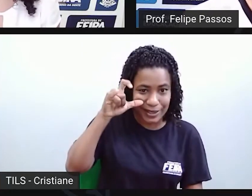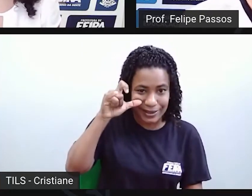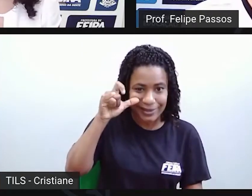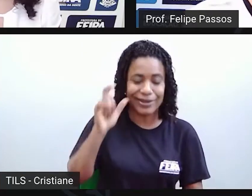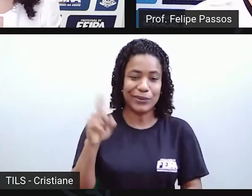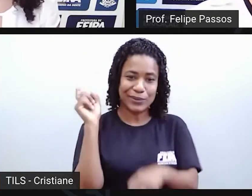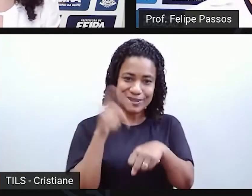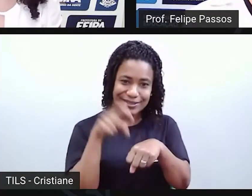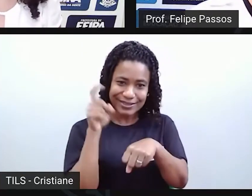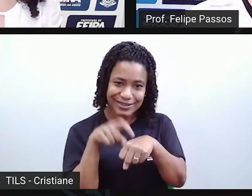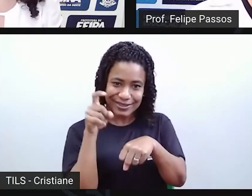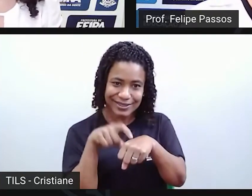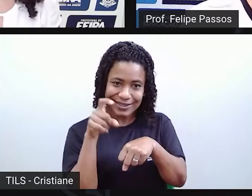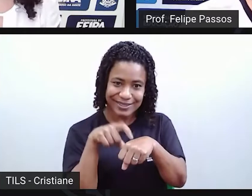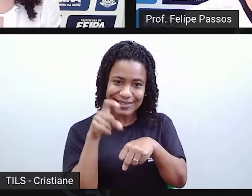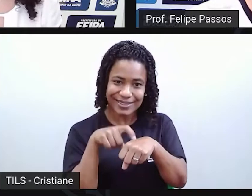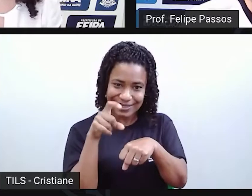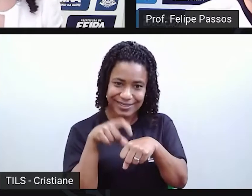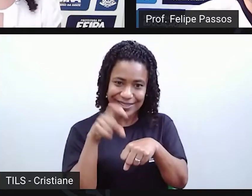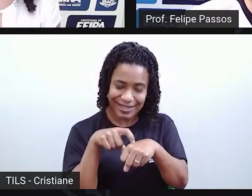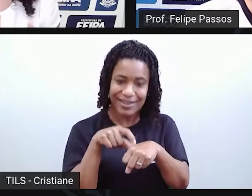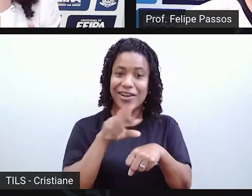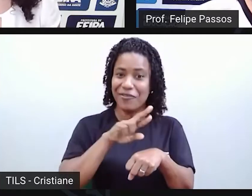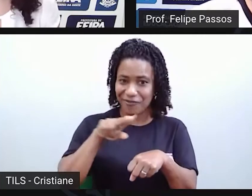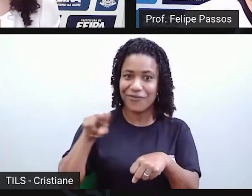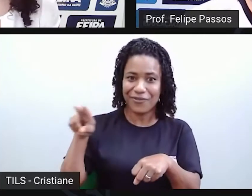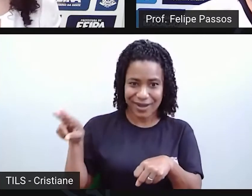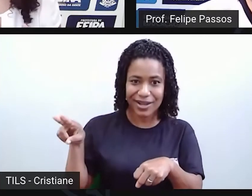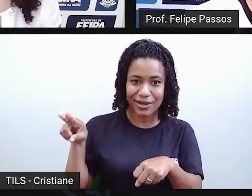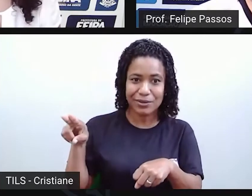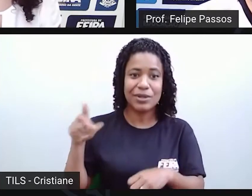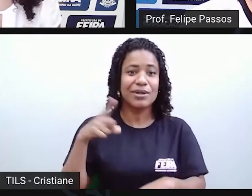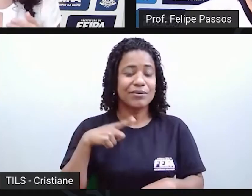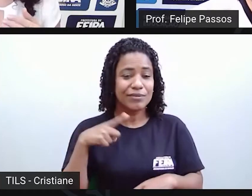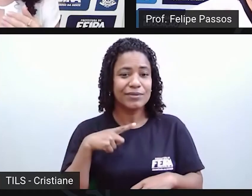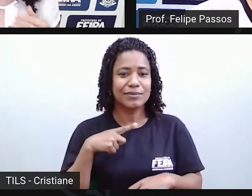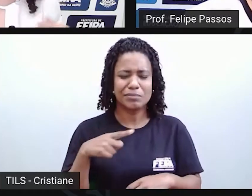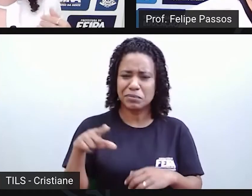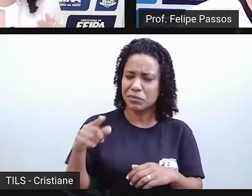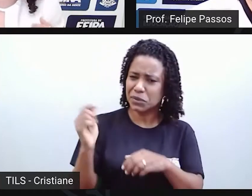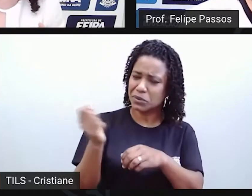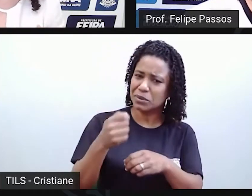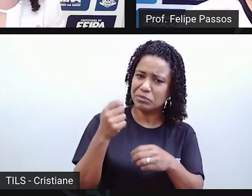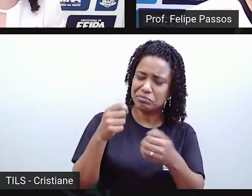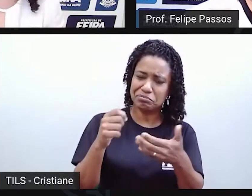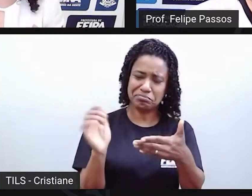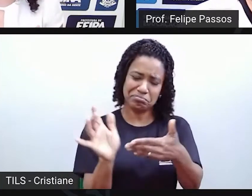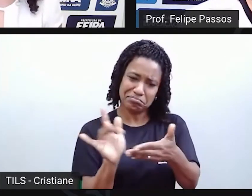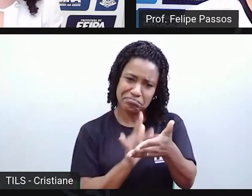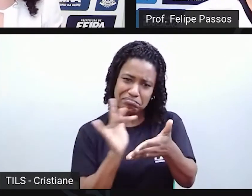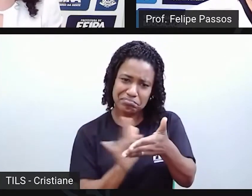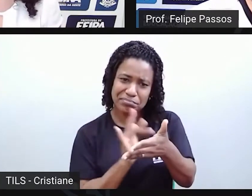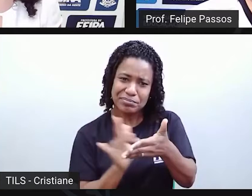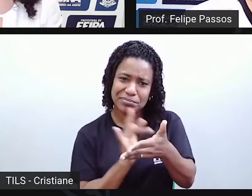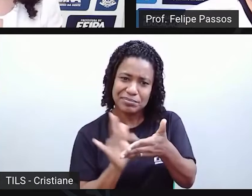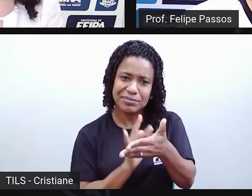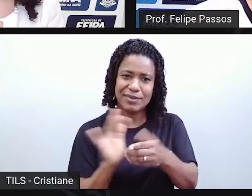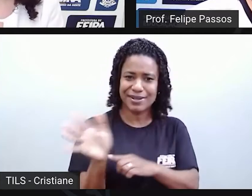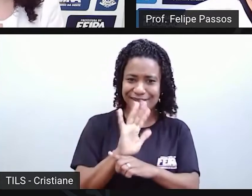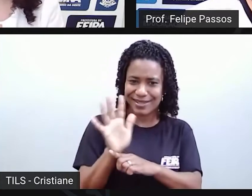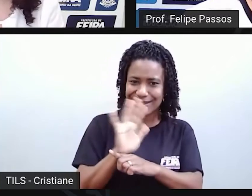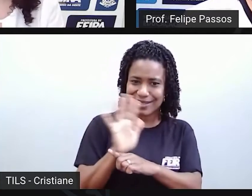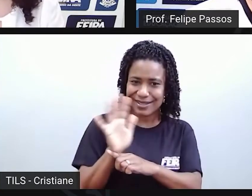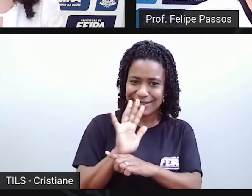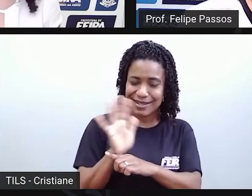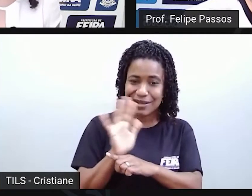acho que é Kawaii o nome dessa mais recente, sim, é um intermédio de algo que eu decidi colocar sobre mim